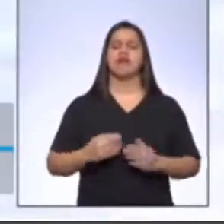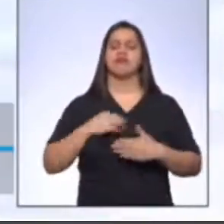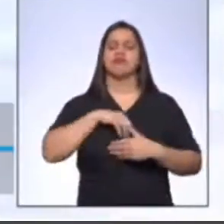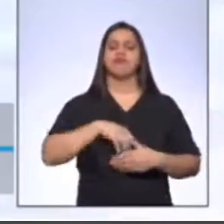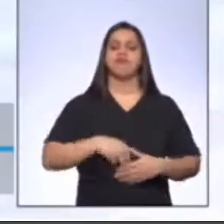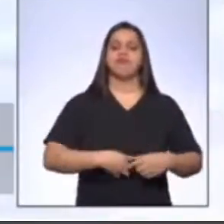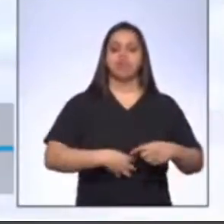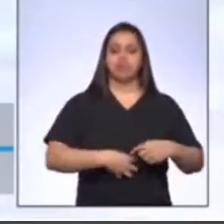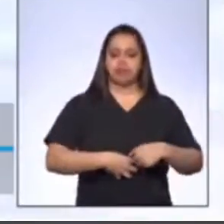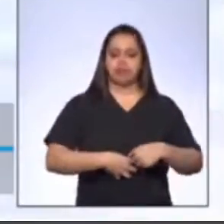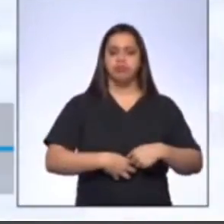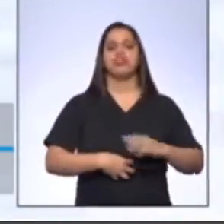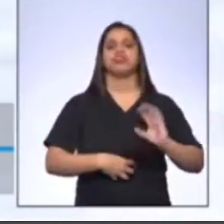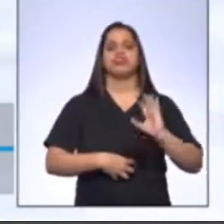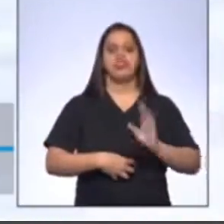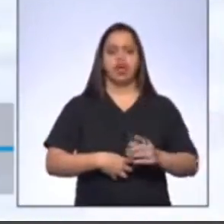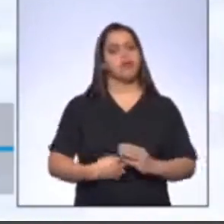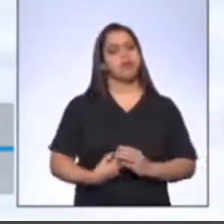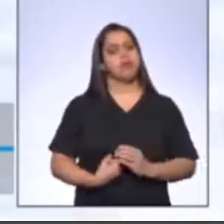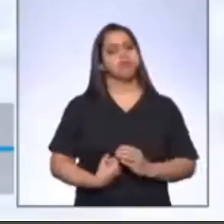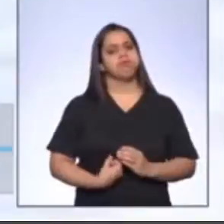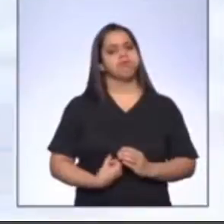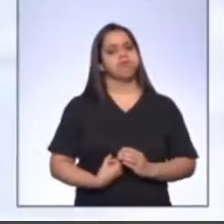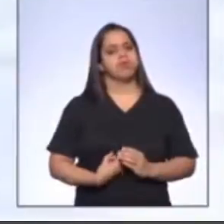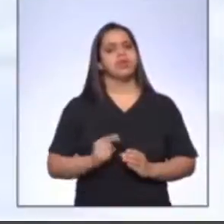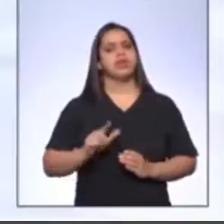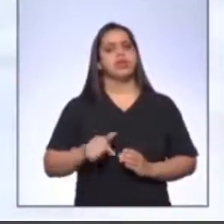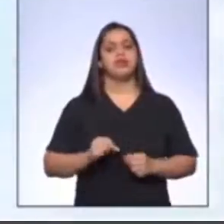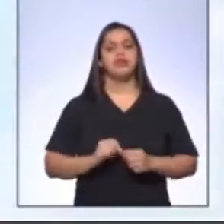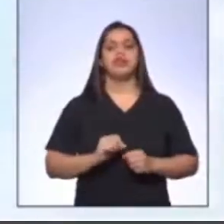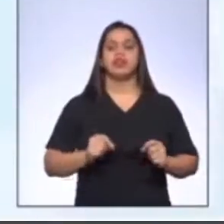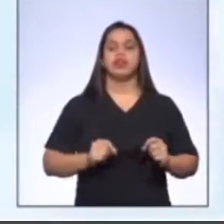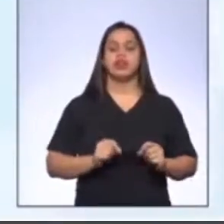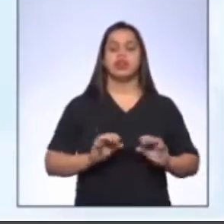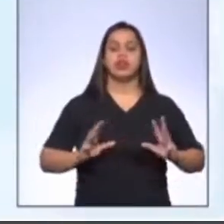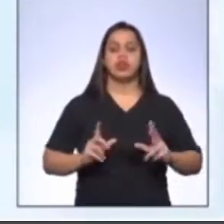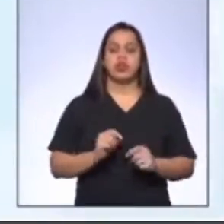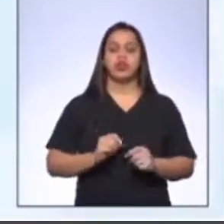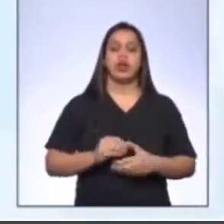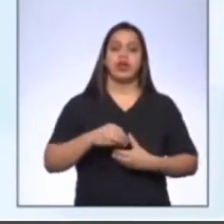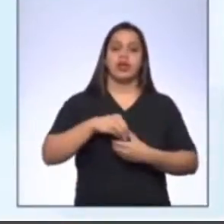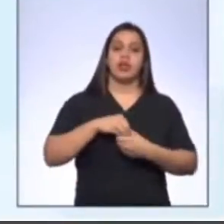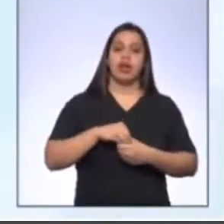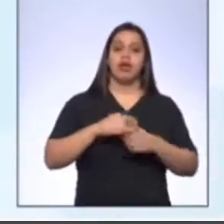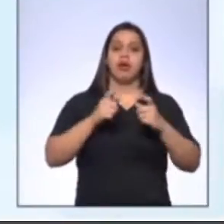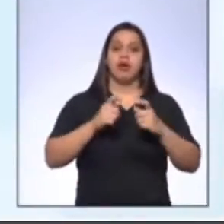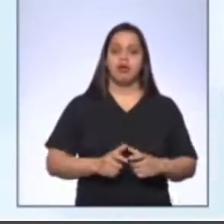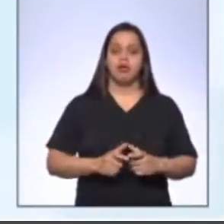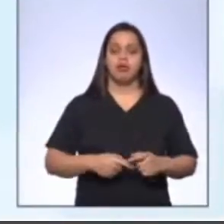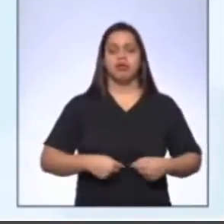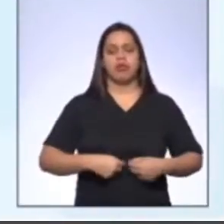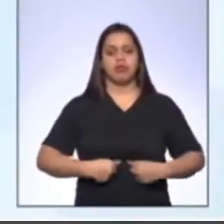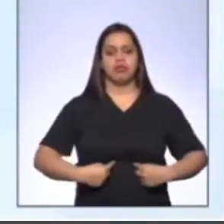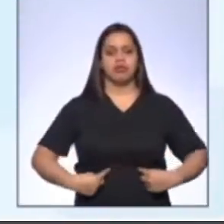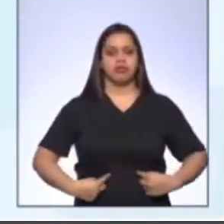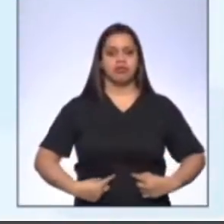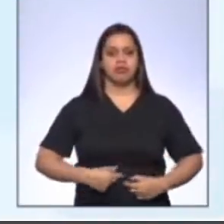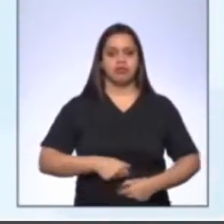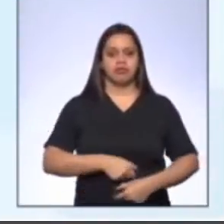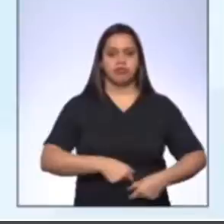lá no intestino delgado que é aquele que vai fazer um monte de voltinha olha aí que bonitinho desse entendeu gato